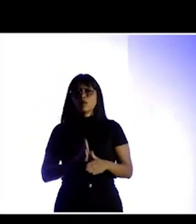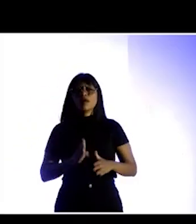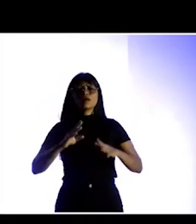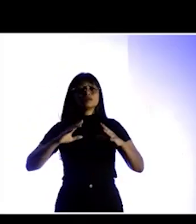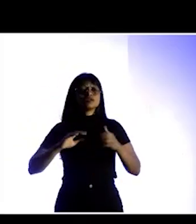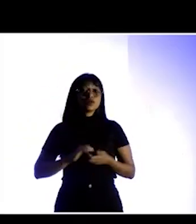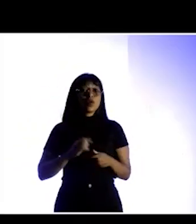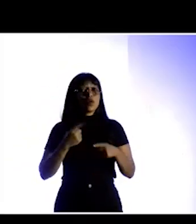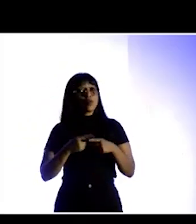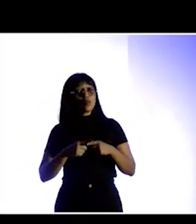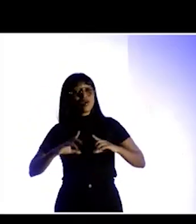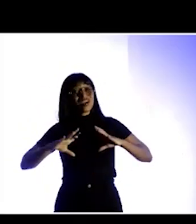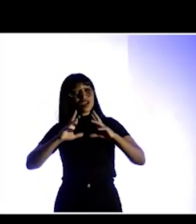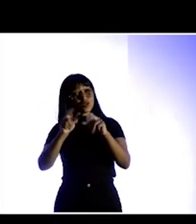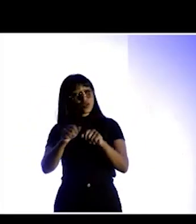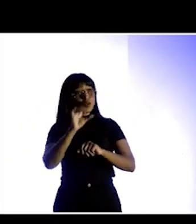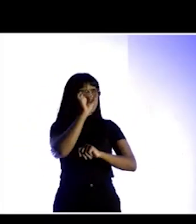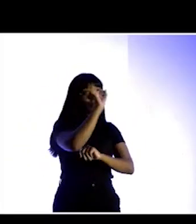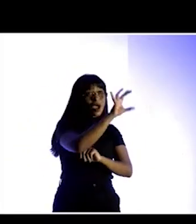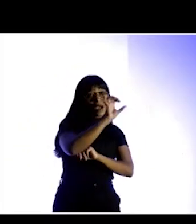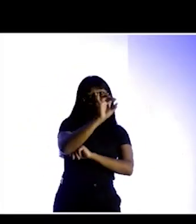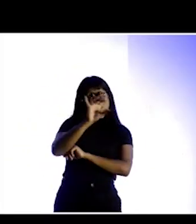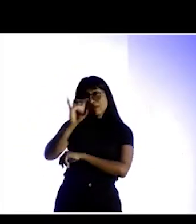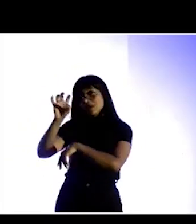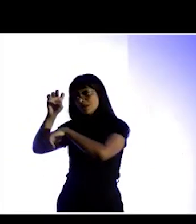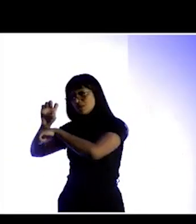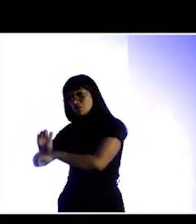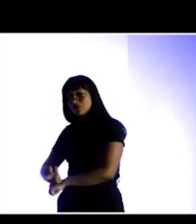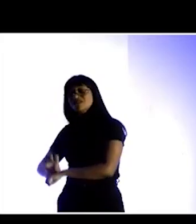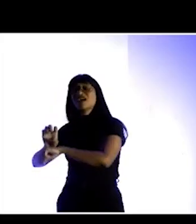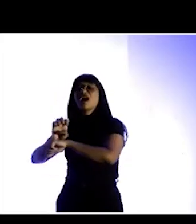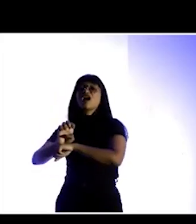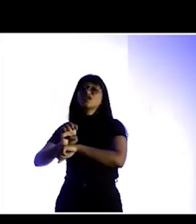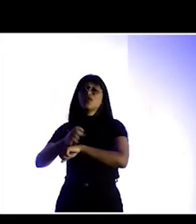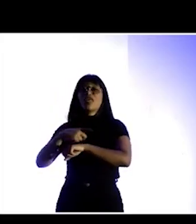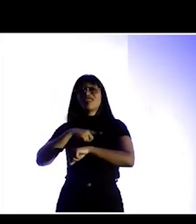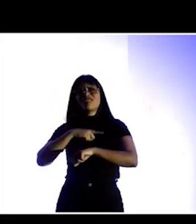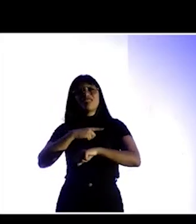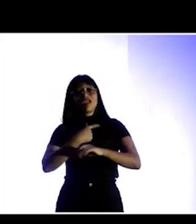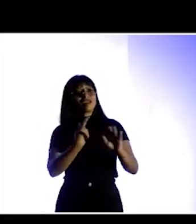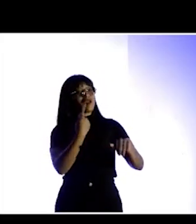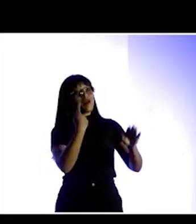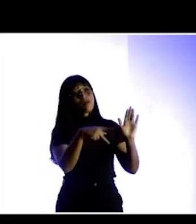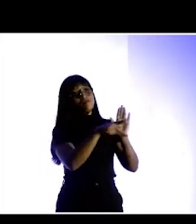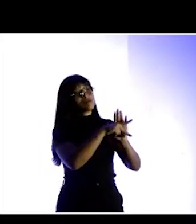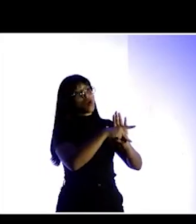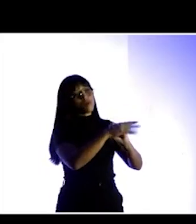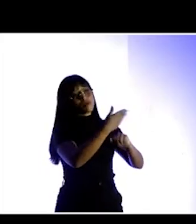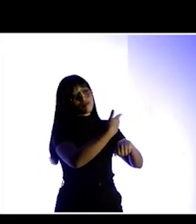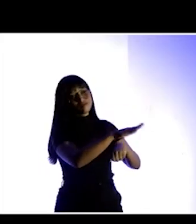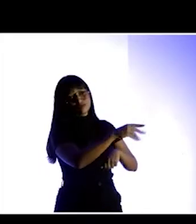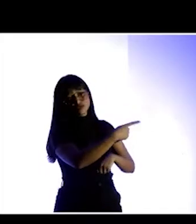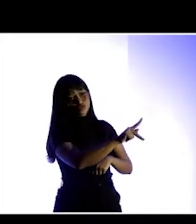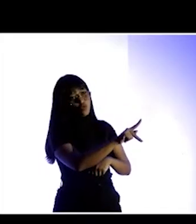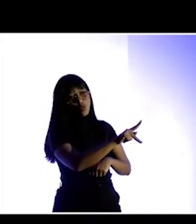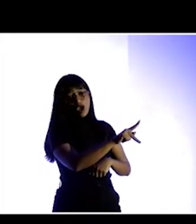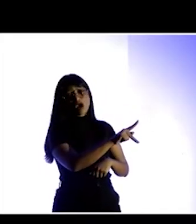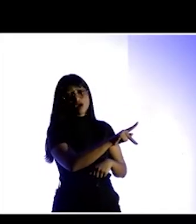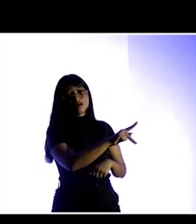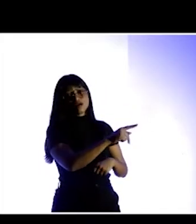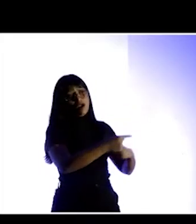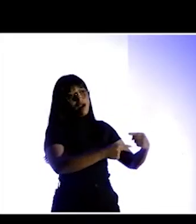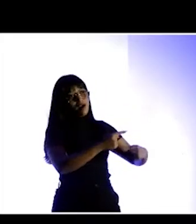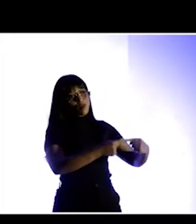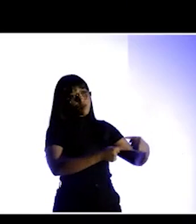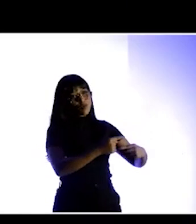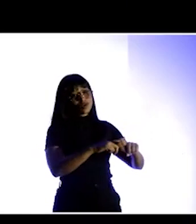brasileiros têm uma política nacional, têm uma política estadual de mudança do clima, né? Mas, infelizmente, ainda poucos têm planos de adaptação. Mas